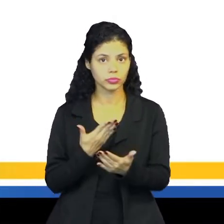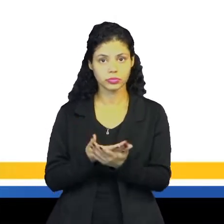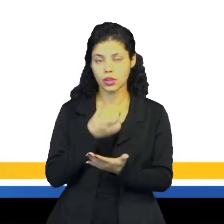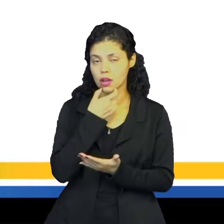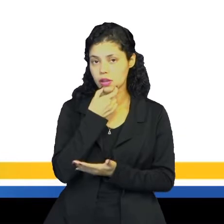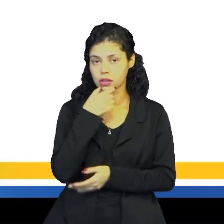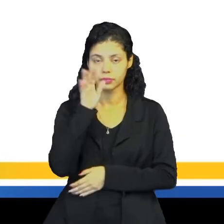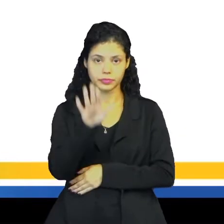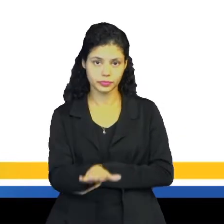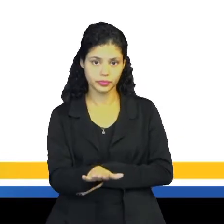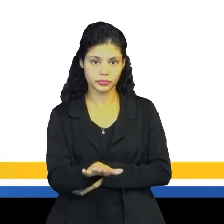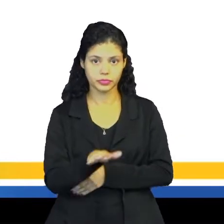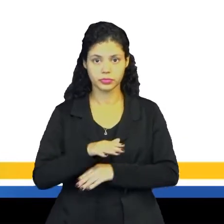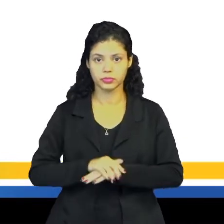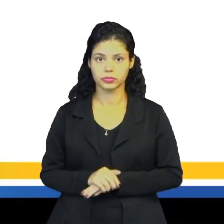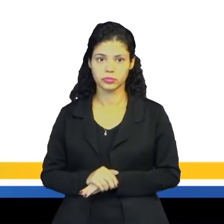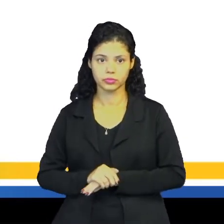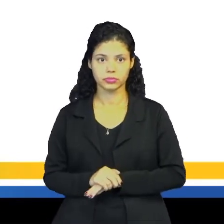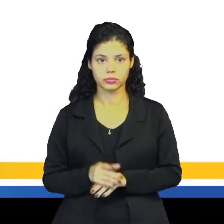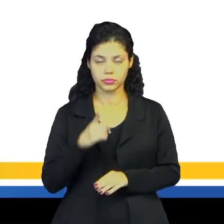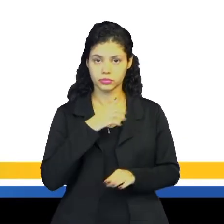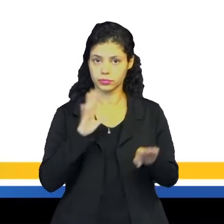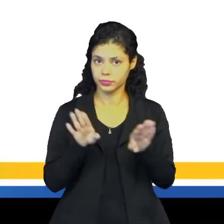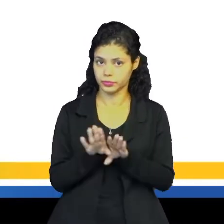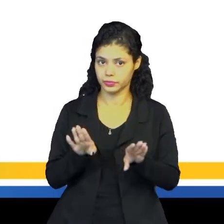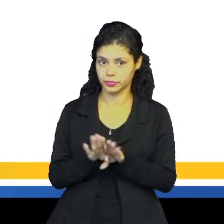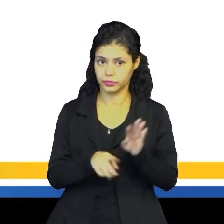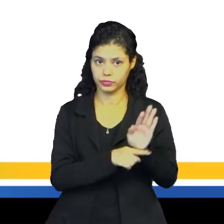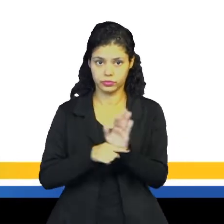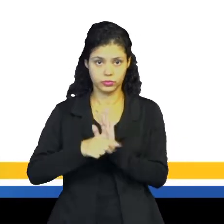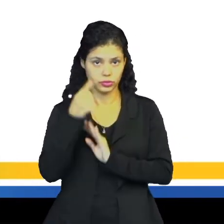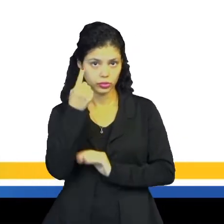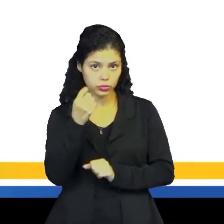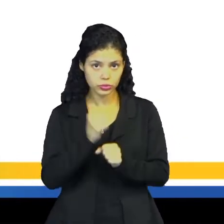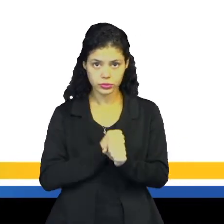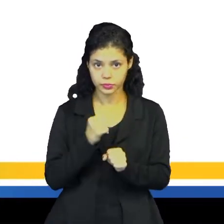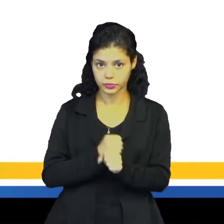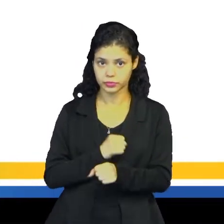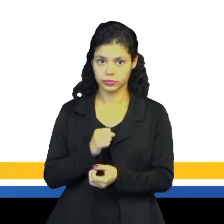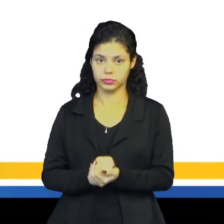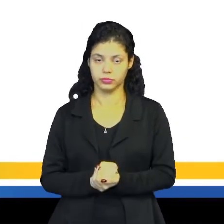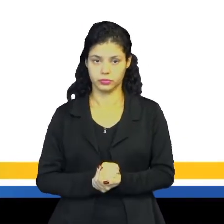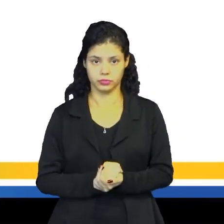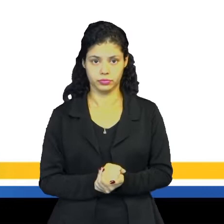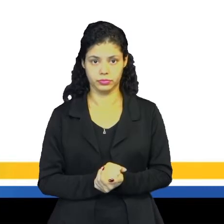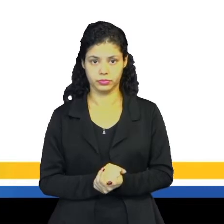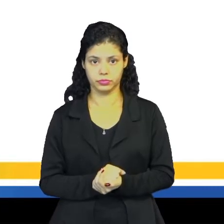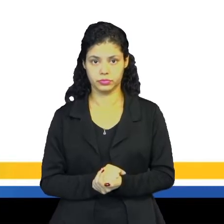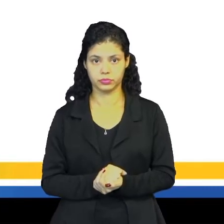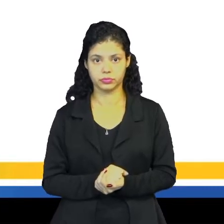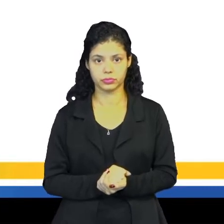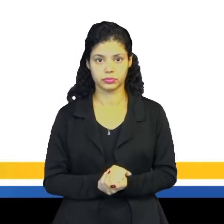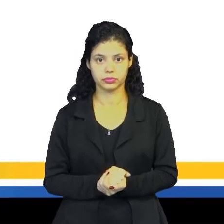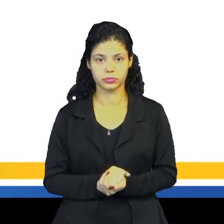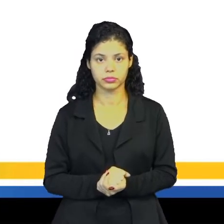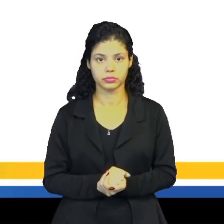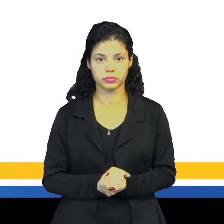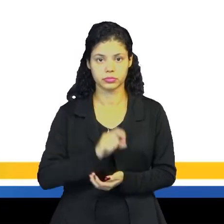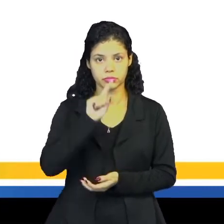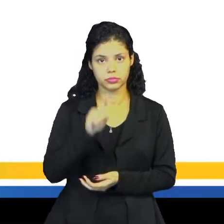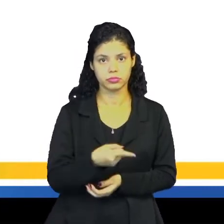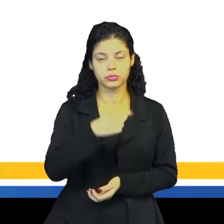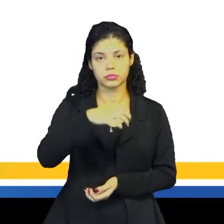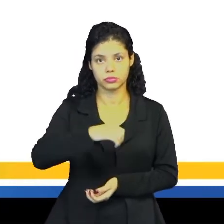estudo inglês de tarde. Nós temos também a indicação de um ano, né? In 1999, no caso,